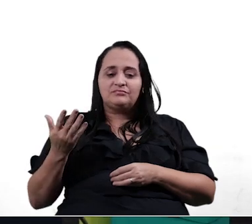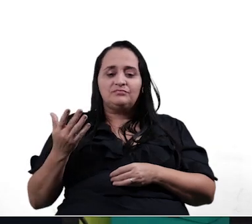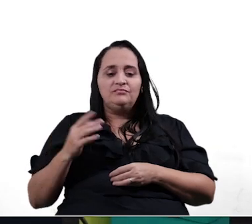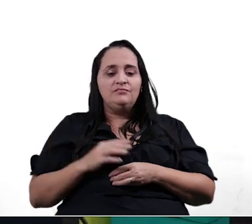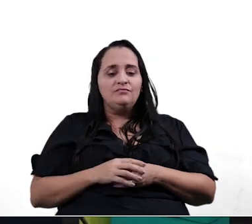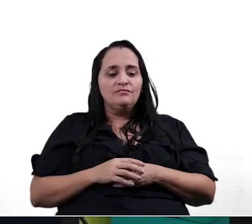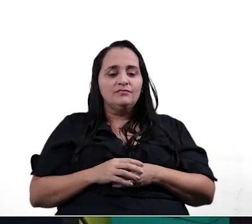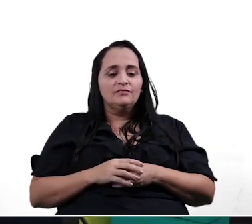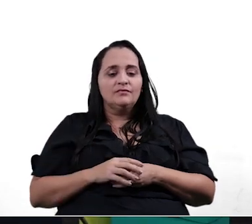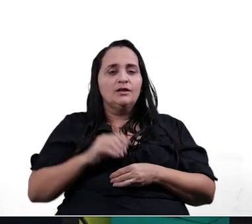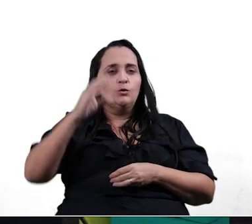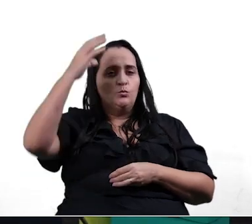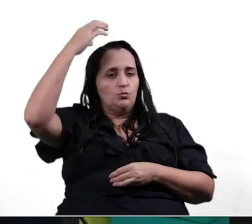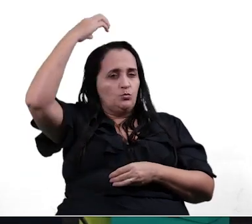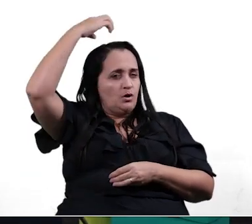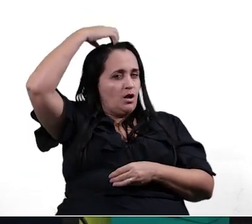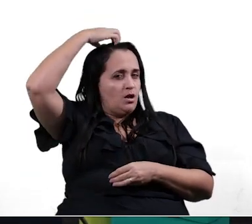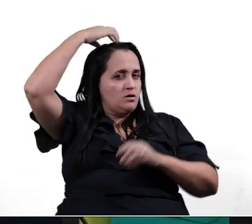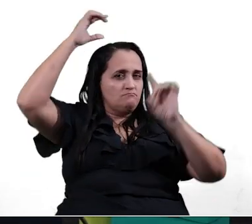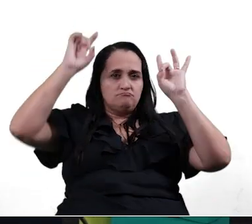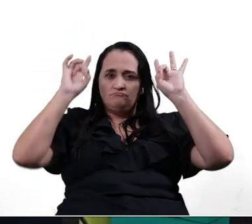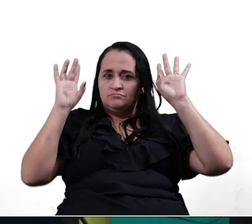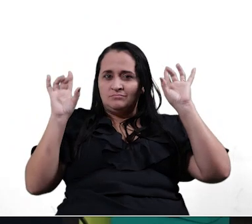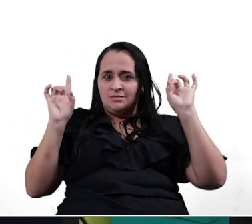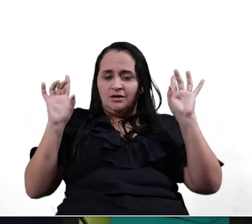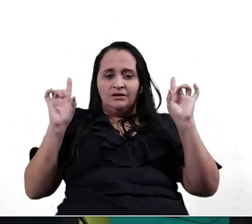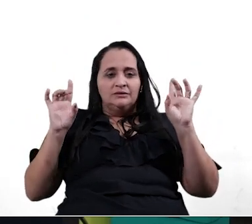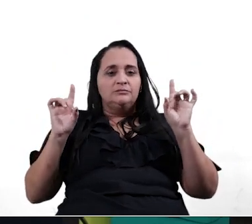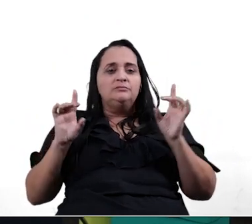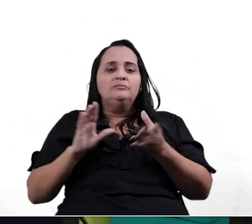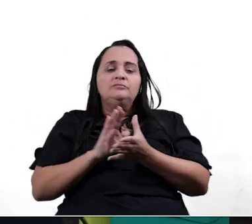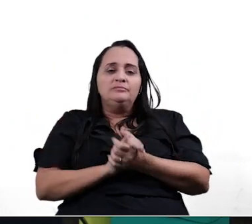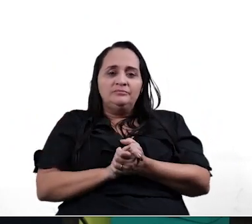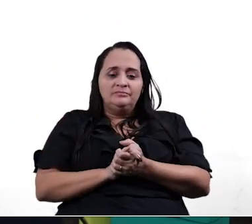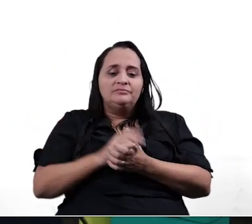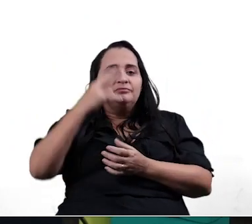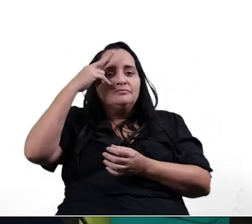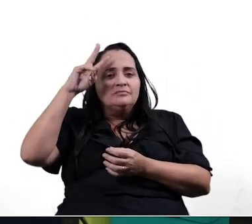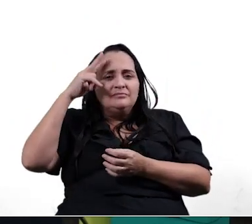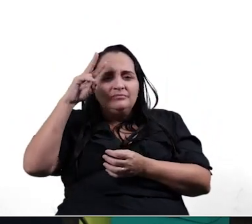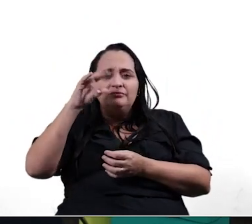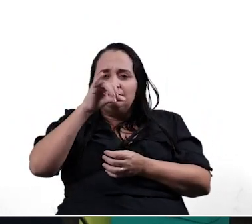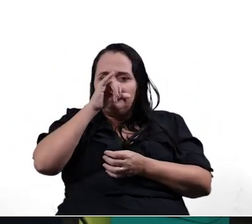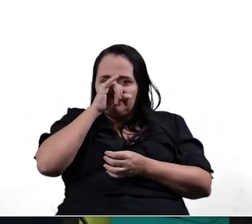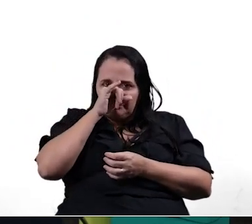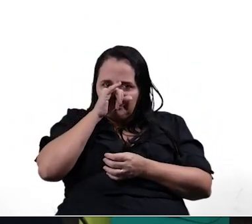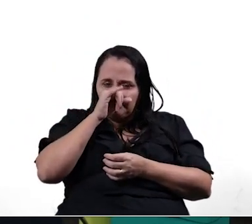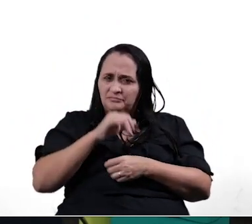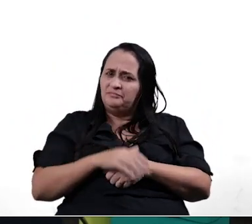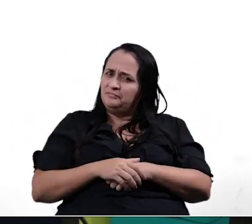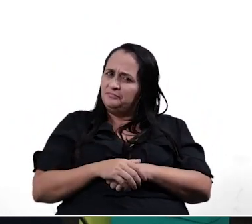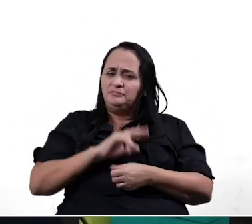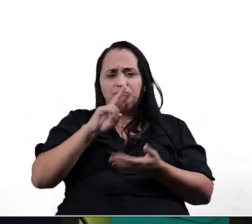se transformasse num príncipe rico? E desses coisinhas fofas, desses 3 porquinhos sapecas que só queriam saber